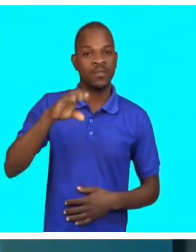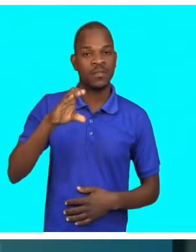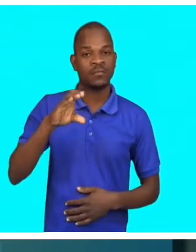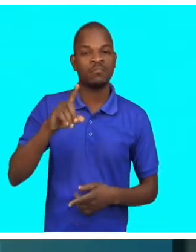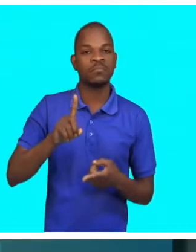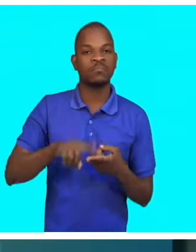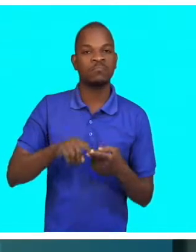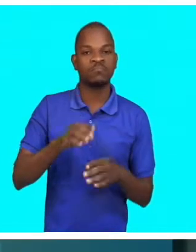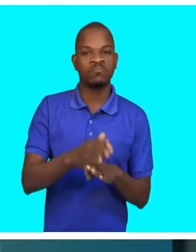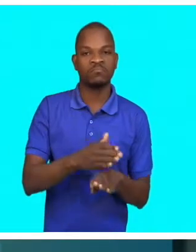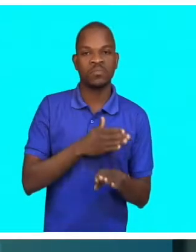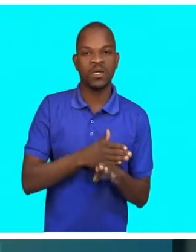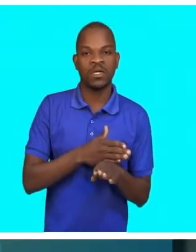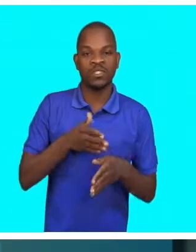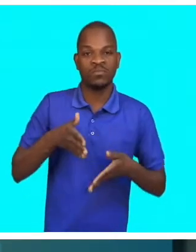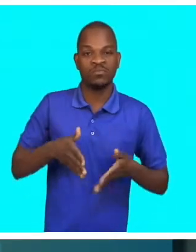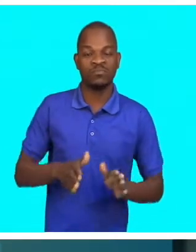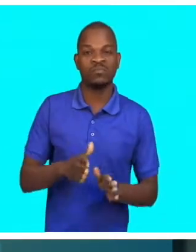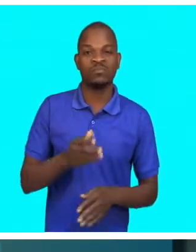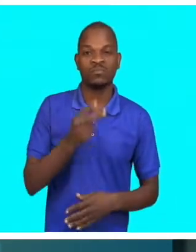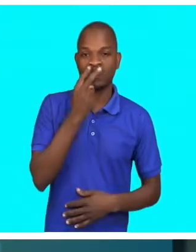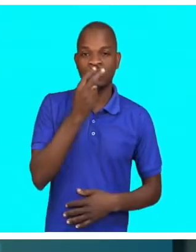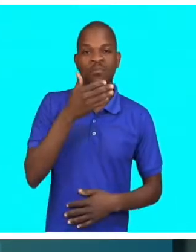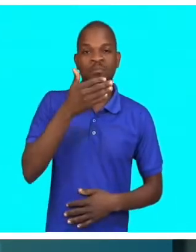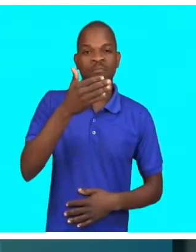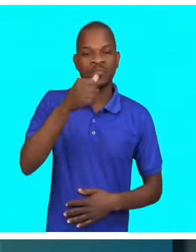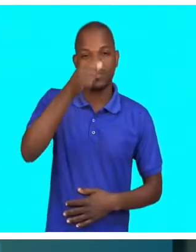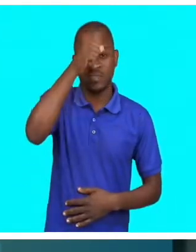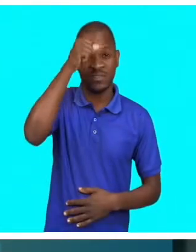A visita Inusamad, é pessoa